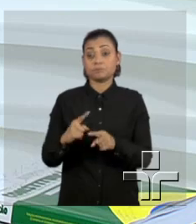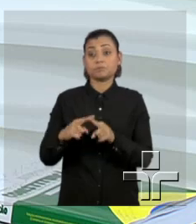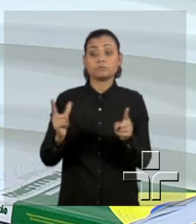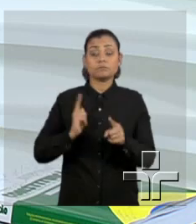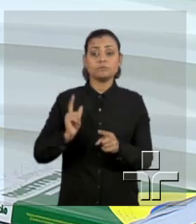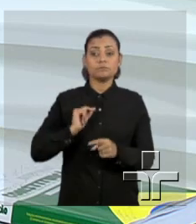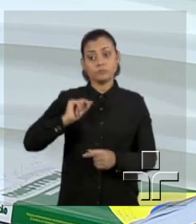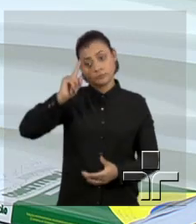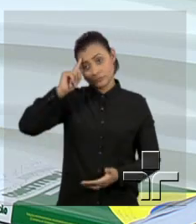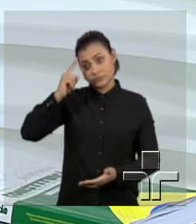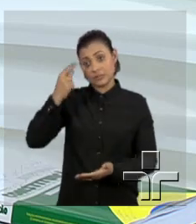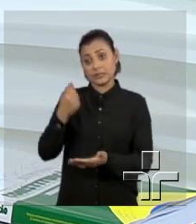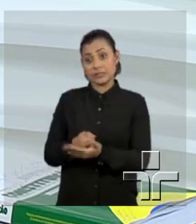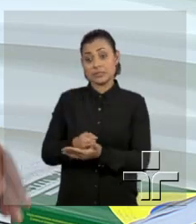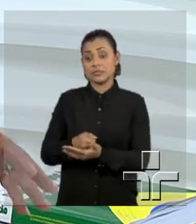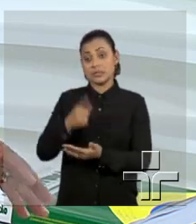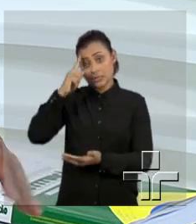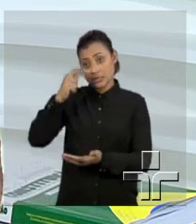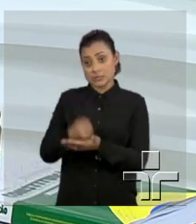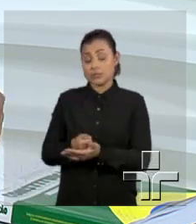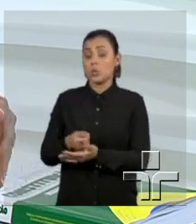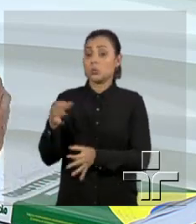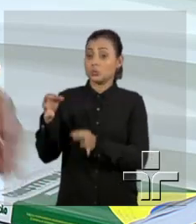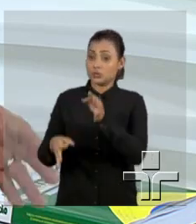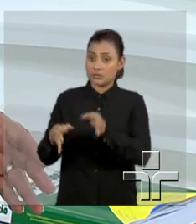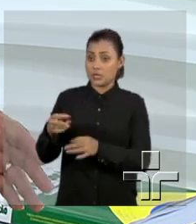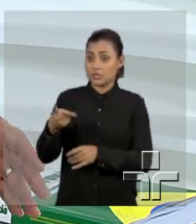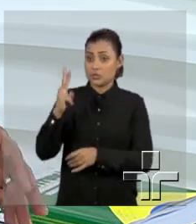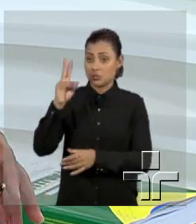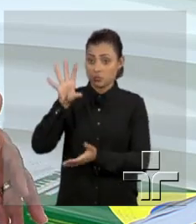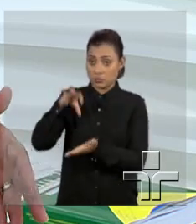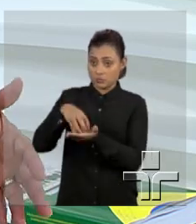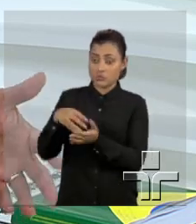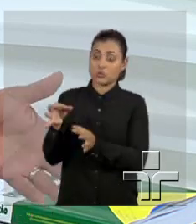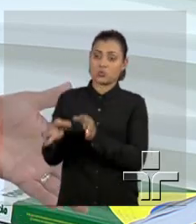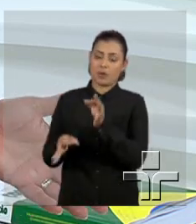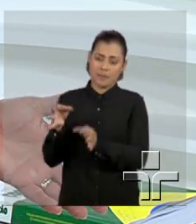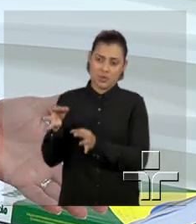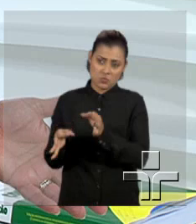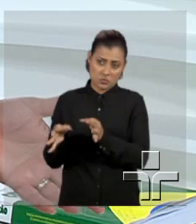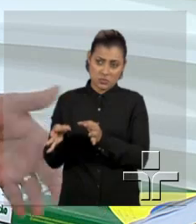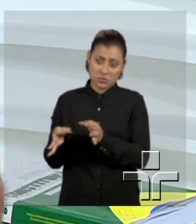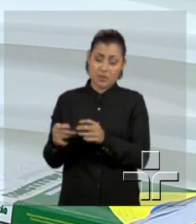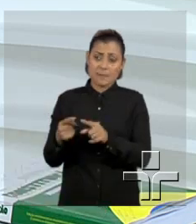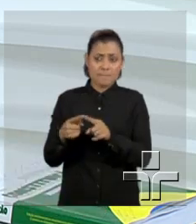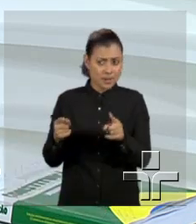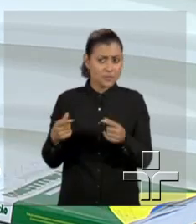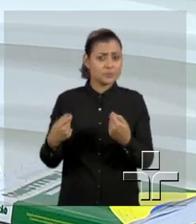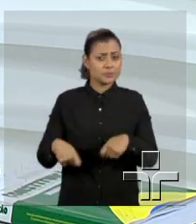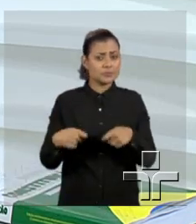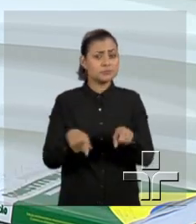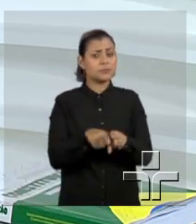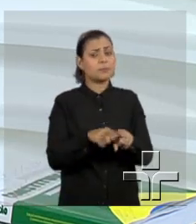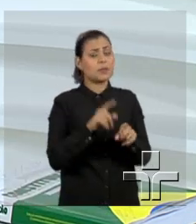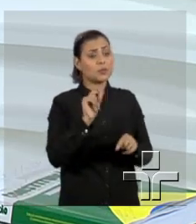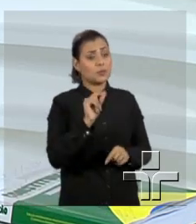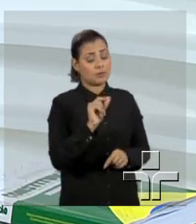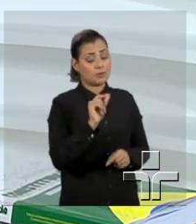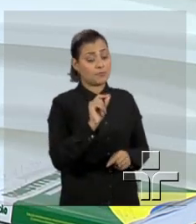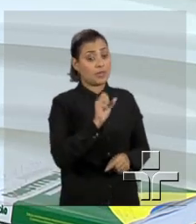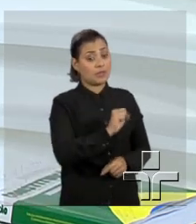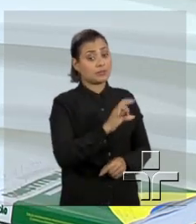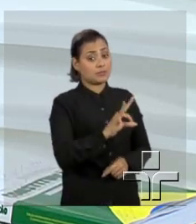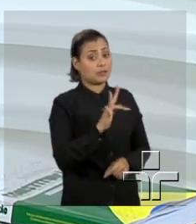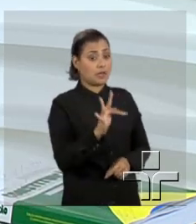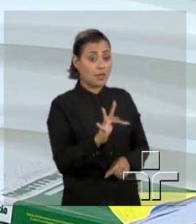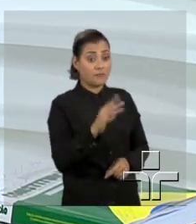da decisão judiciária de segunda instância. E também não posso deixar de reconhecer que o Supremo